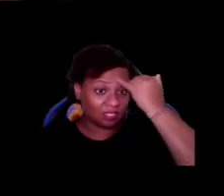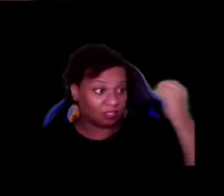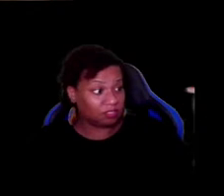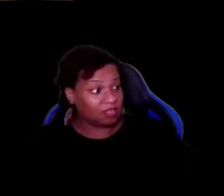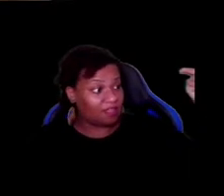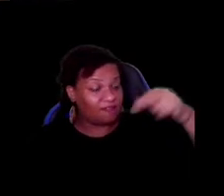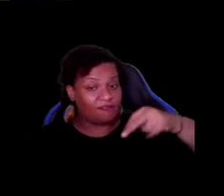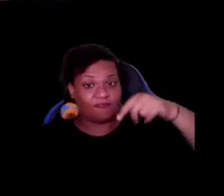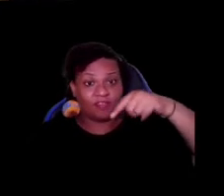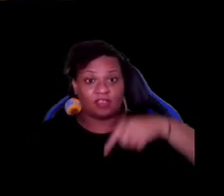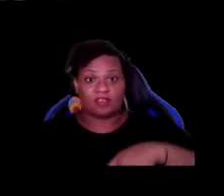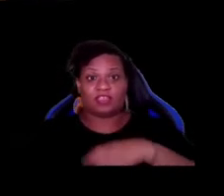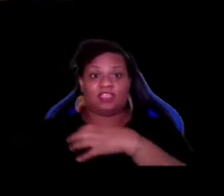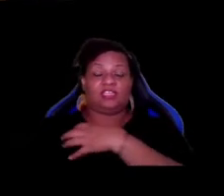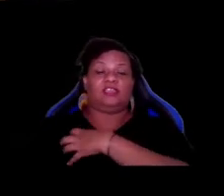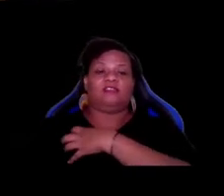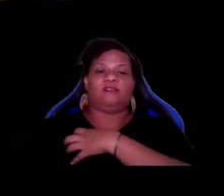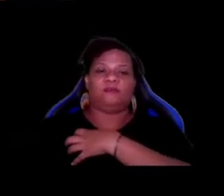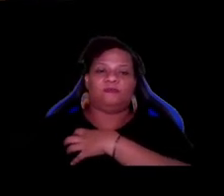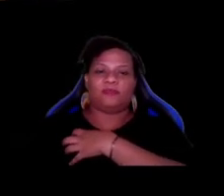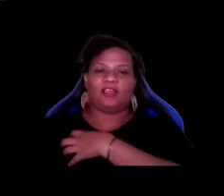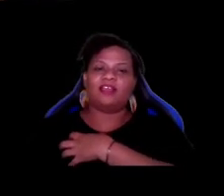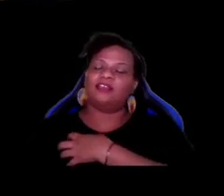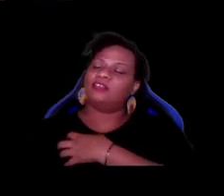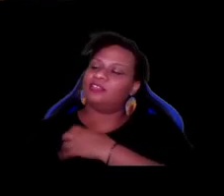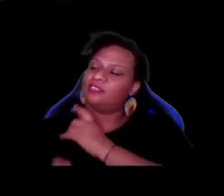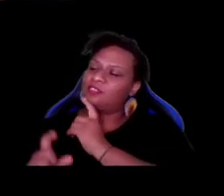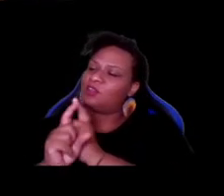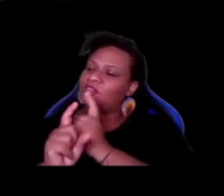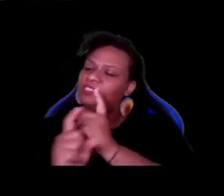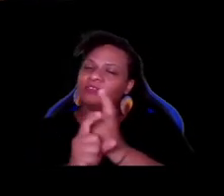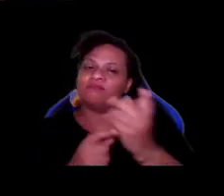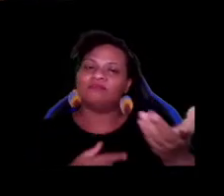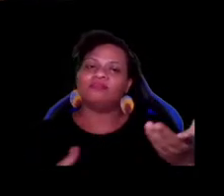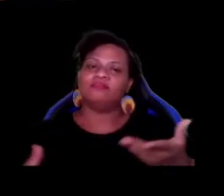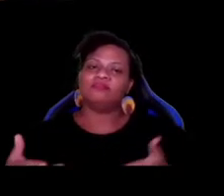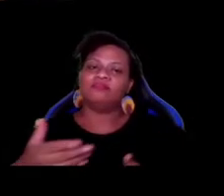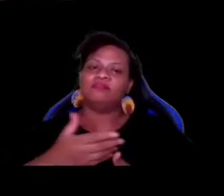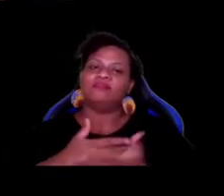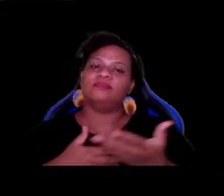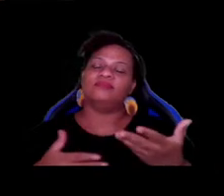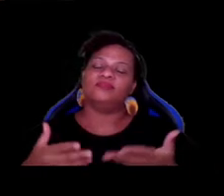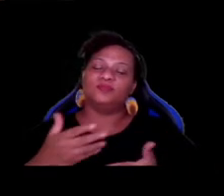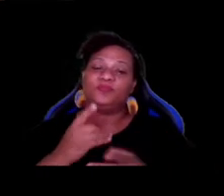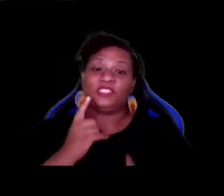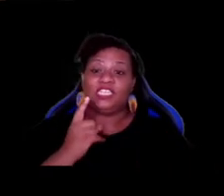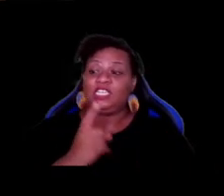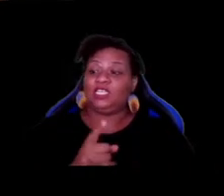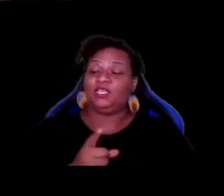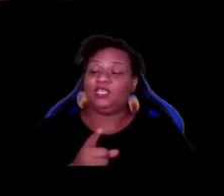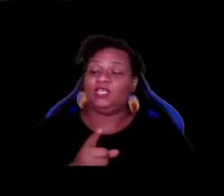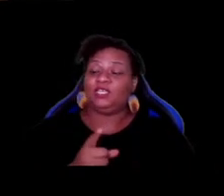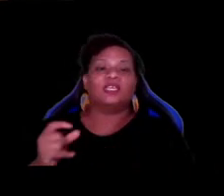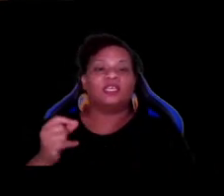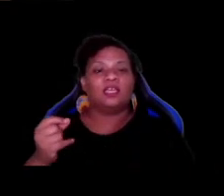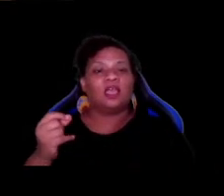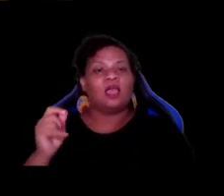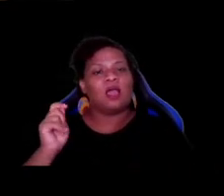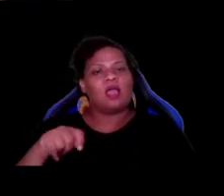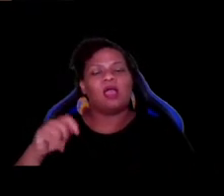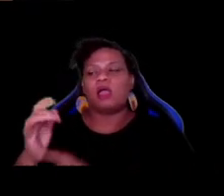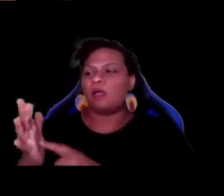gente fez um encontro, né? E nesse encontro, ele pôde me mostrar